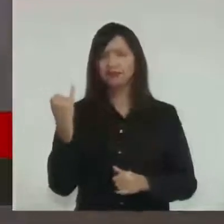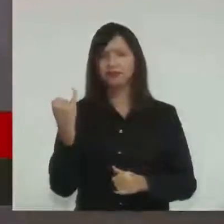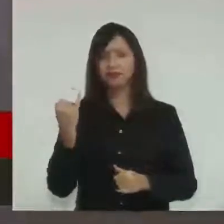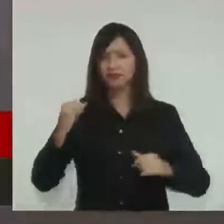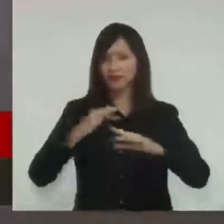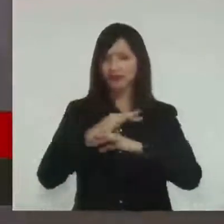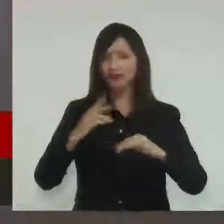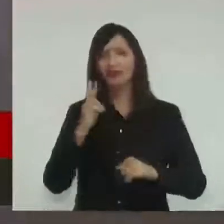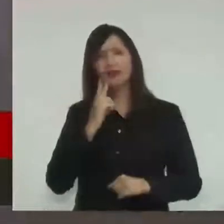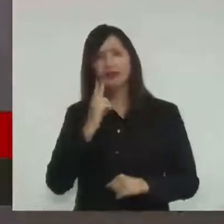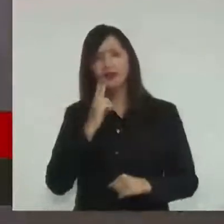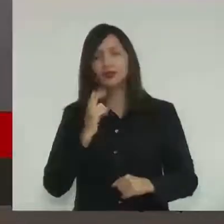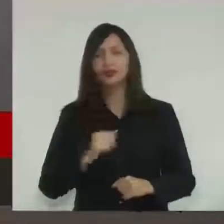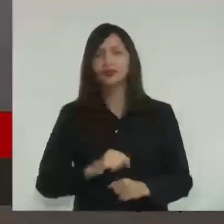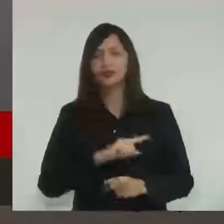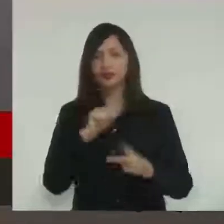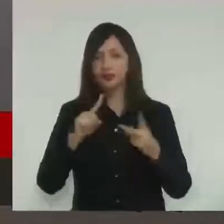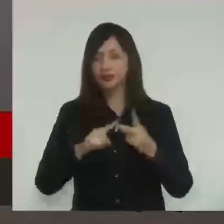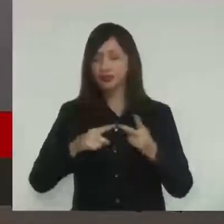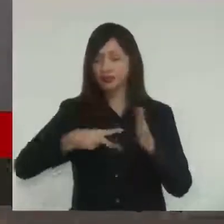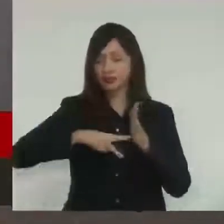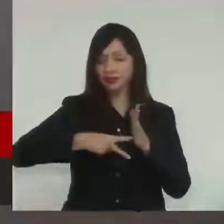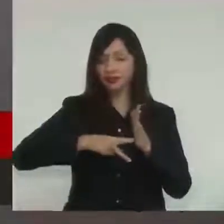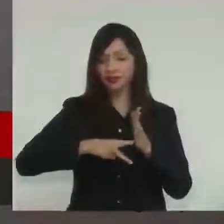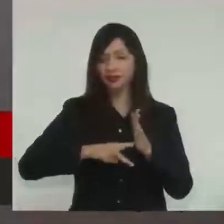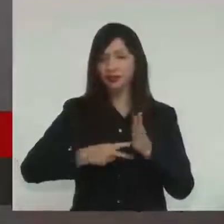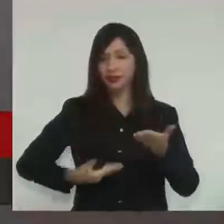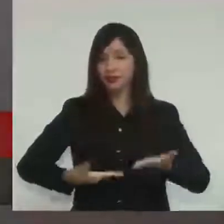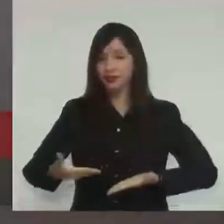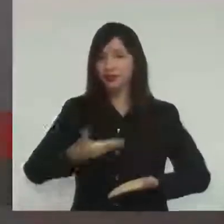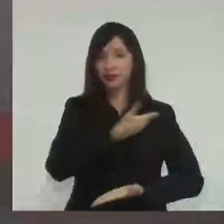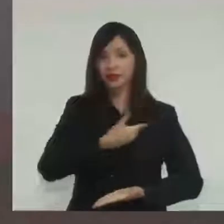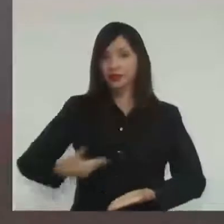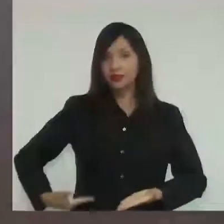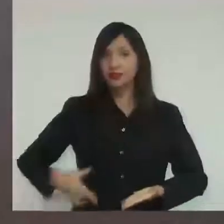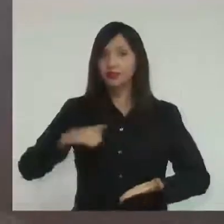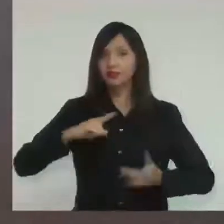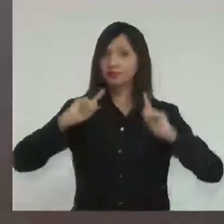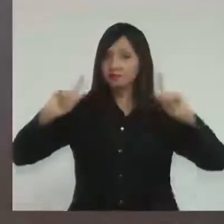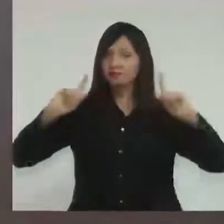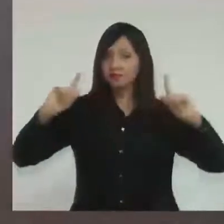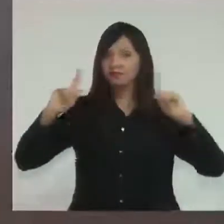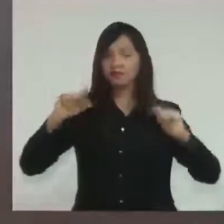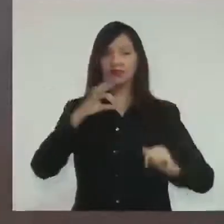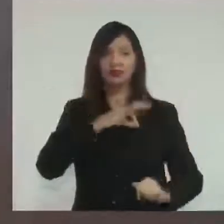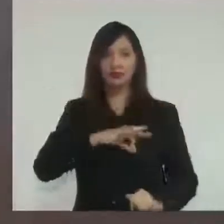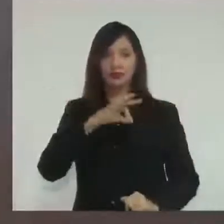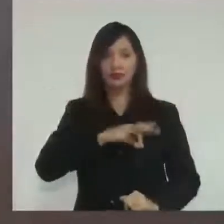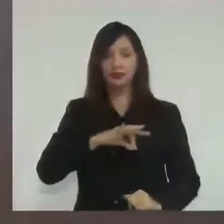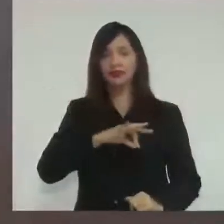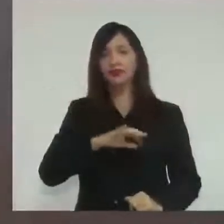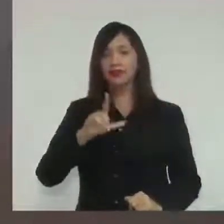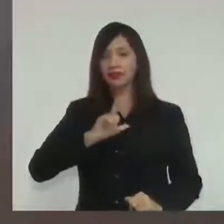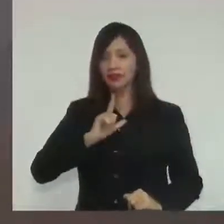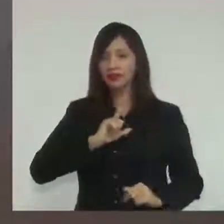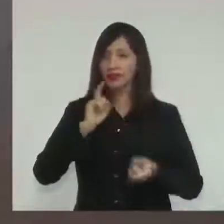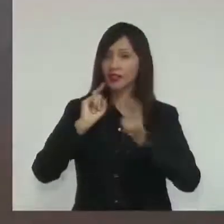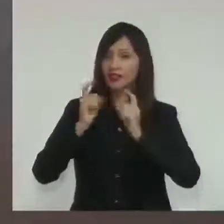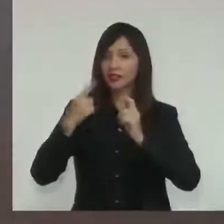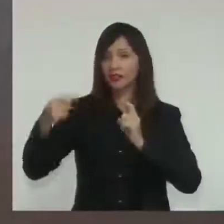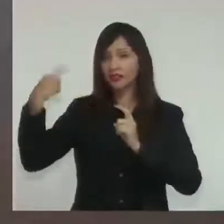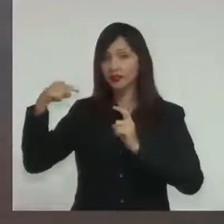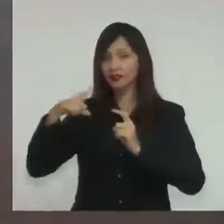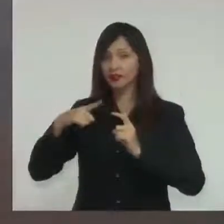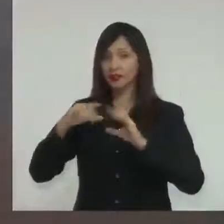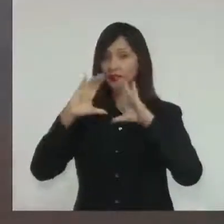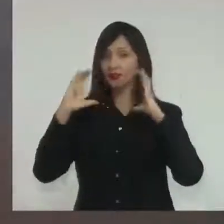dos Servidores, que está numa campanha salarial. A gente teve uma reunião há pouco aqui na